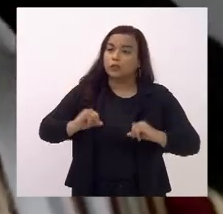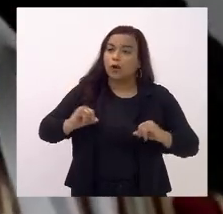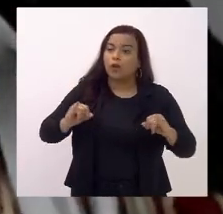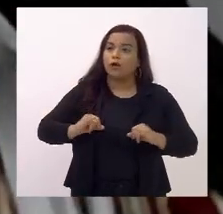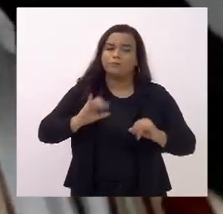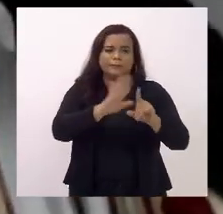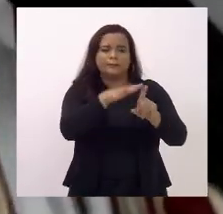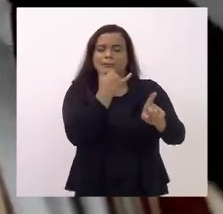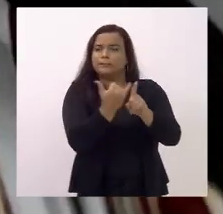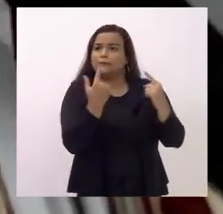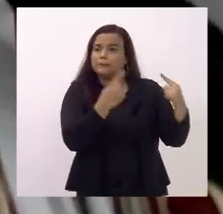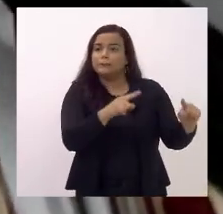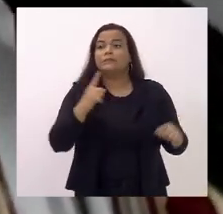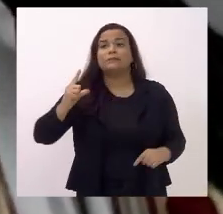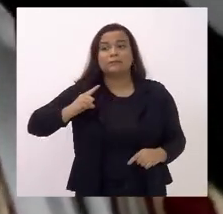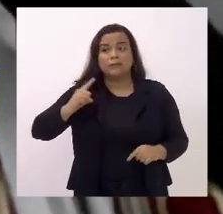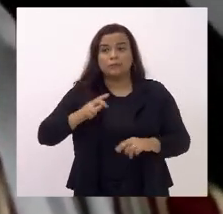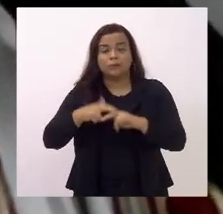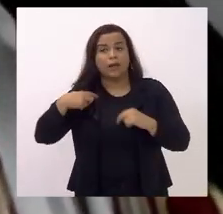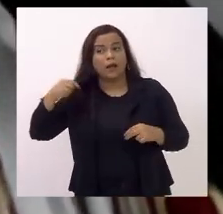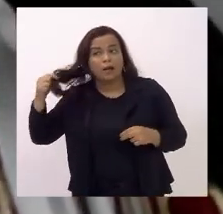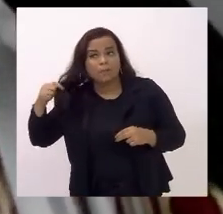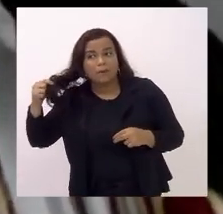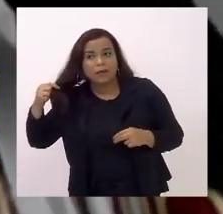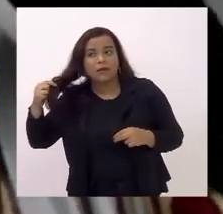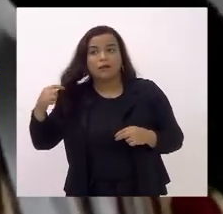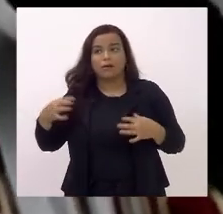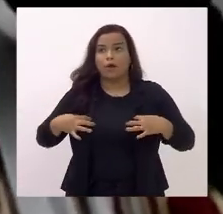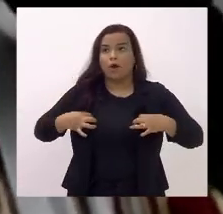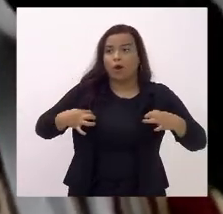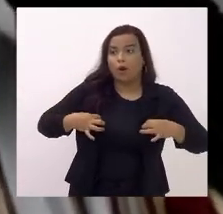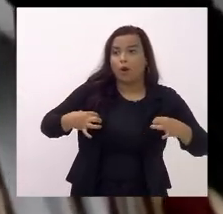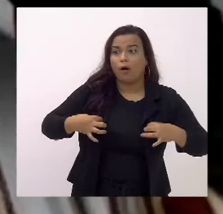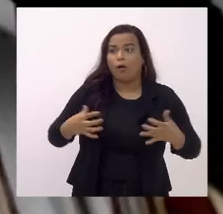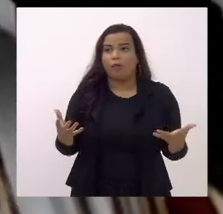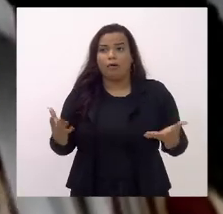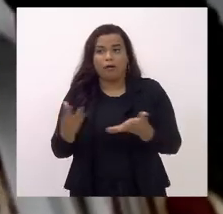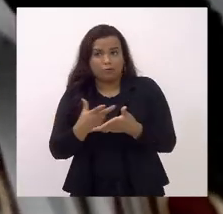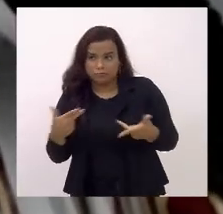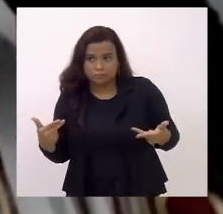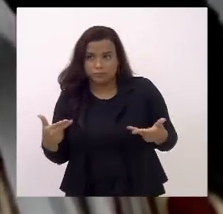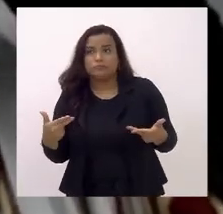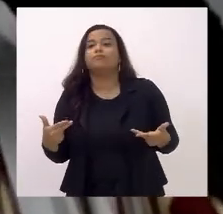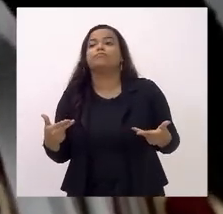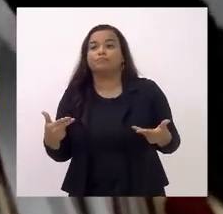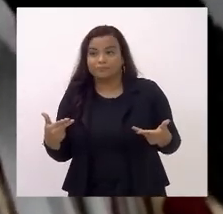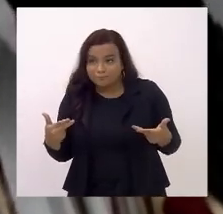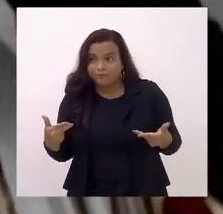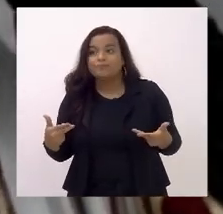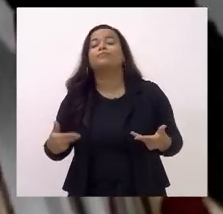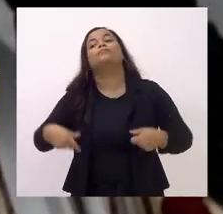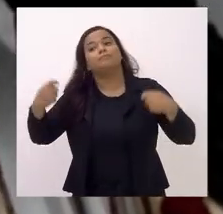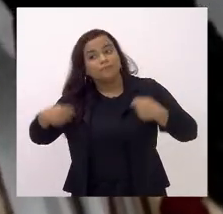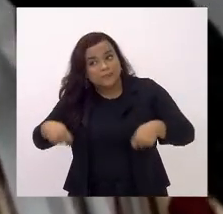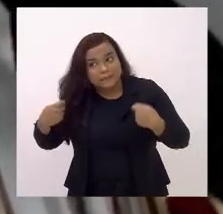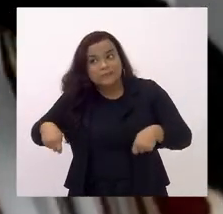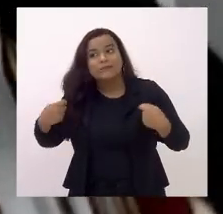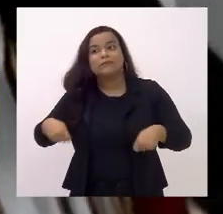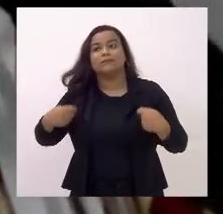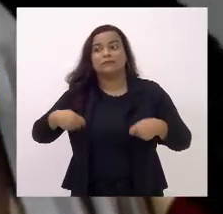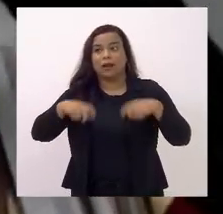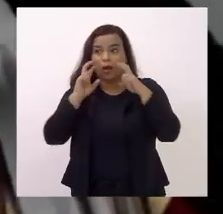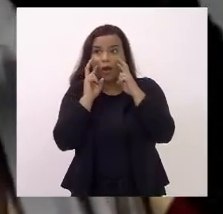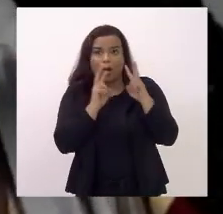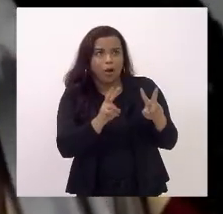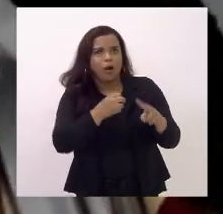bullying, seja por causa do cabelo, da roupa que vestem. Então, é preciso que a gente olhe